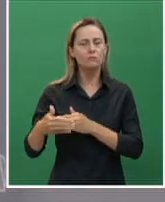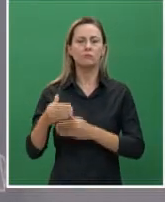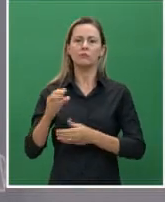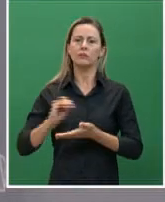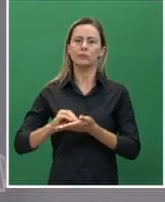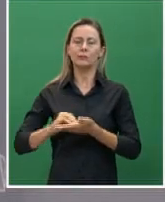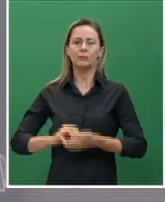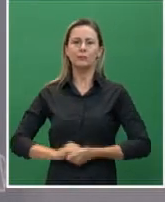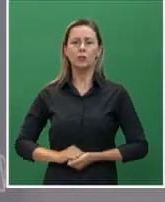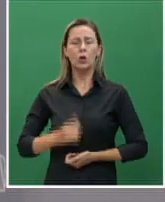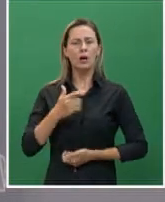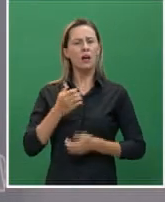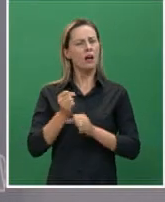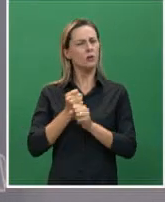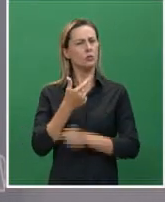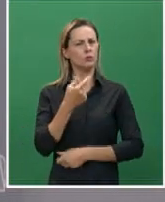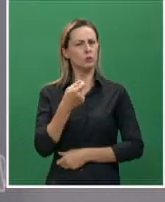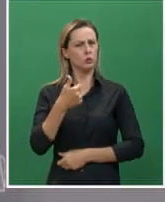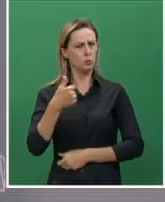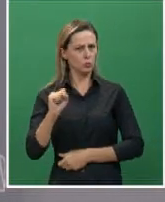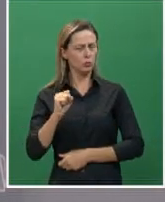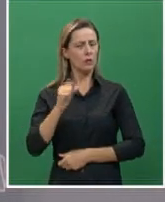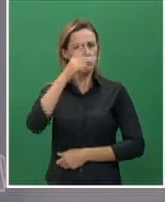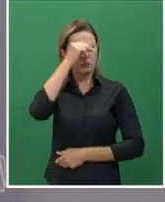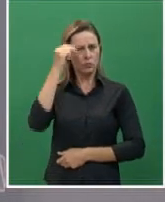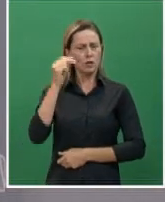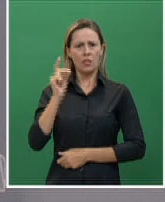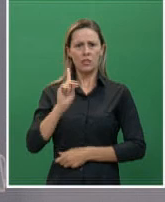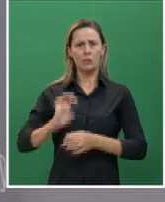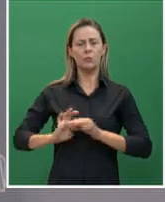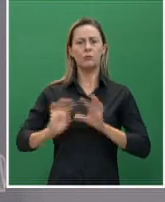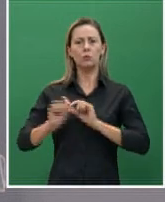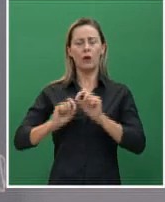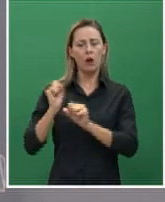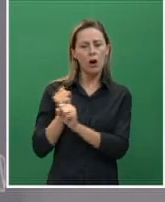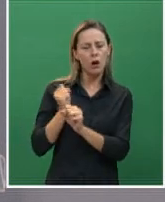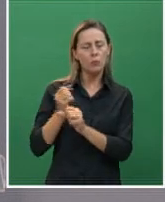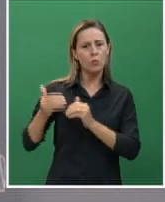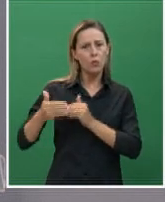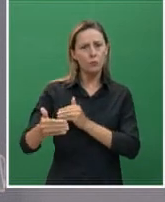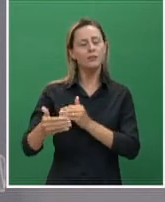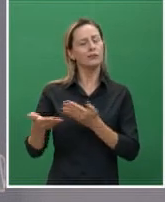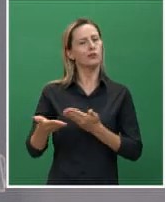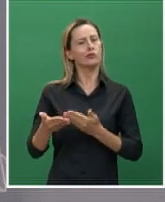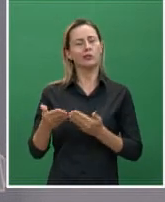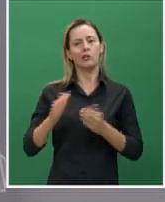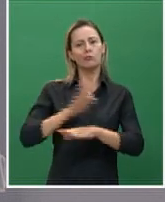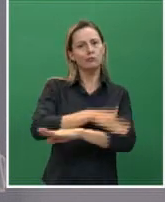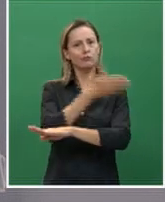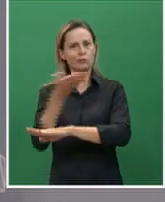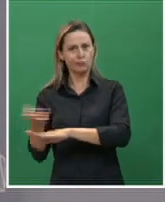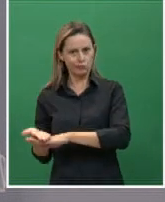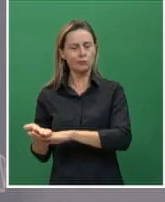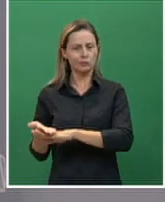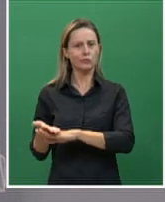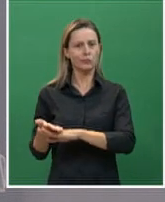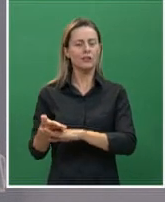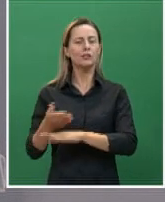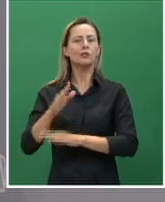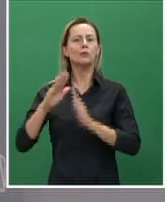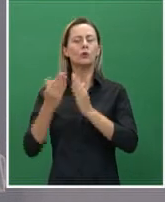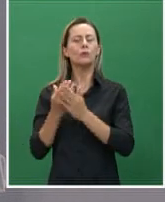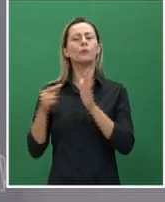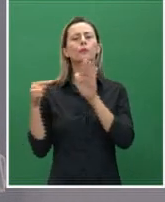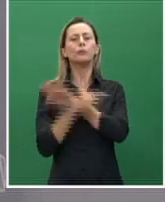paradas além disso em 2018 a Prefeitura não permite mais que novas matrículas serão feitas em período integral na pré-escola e 4 e 5 anos